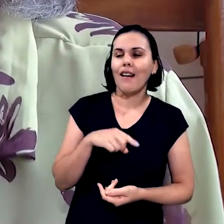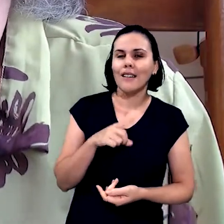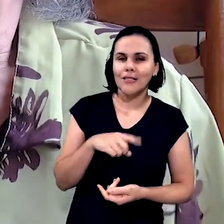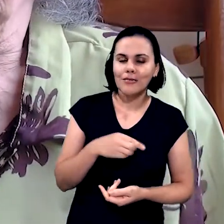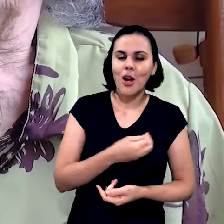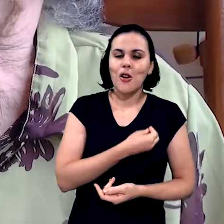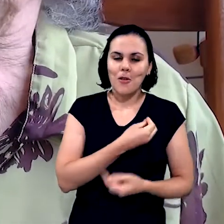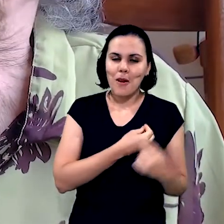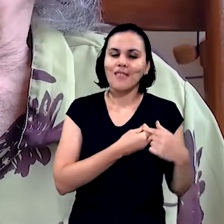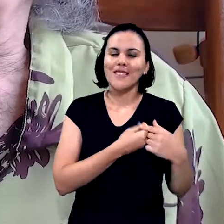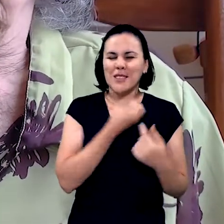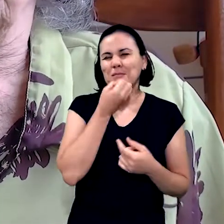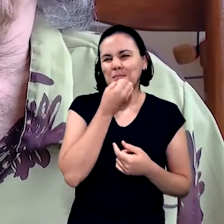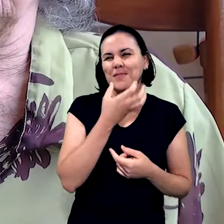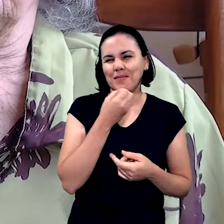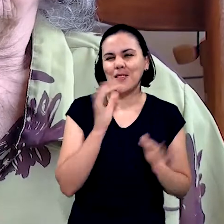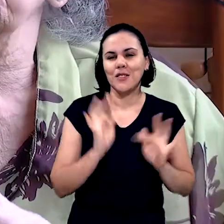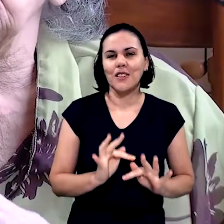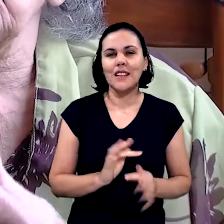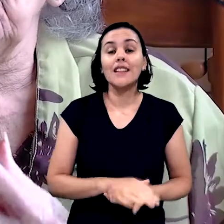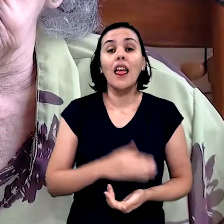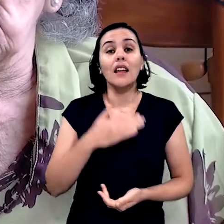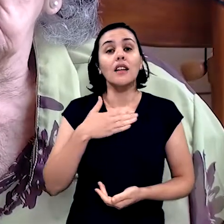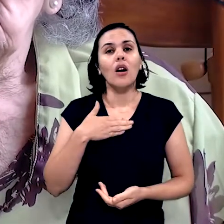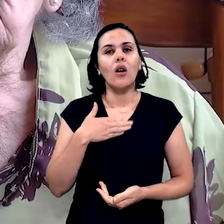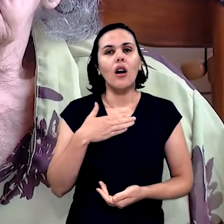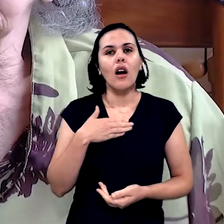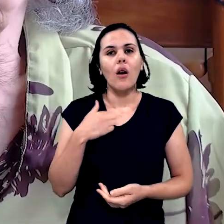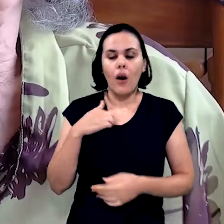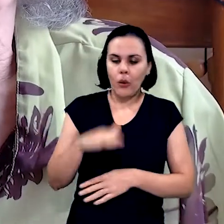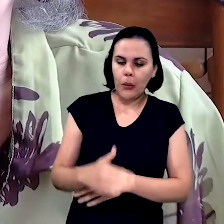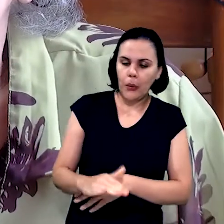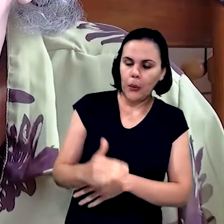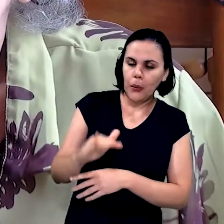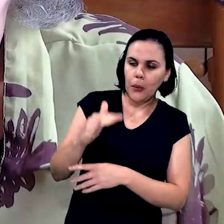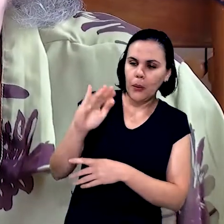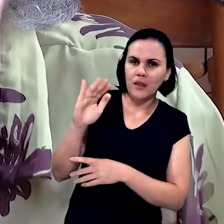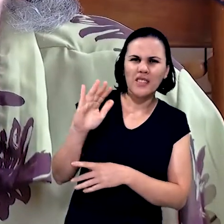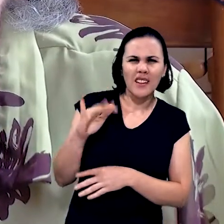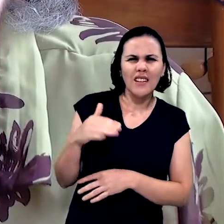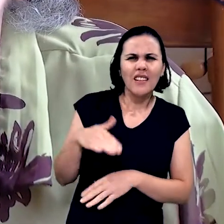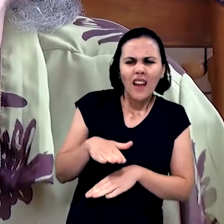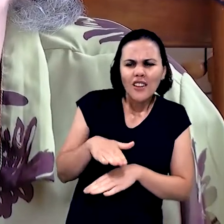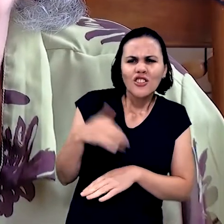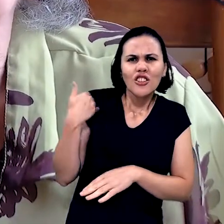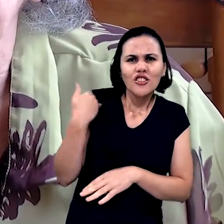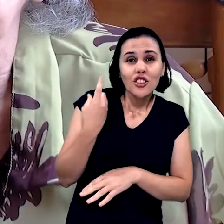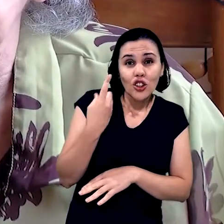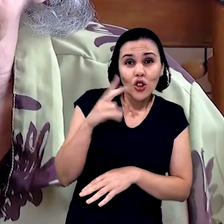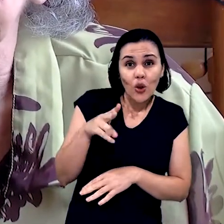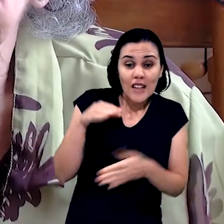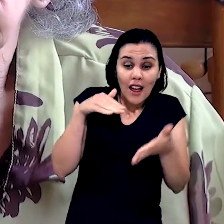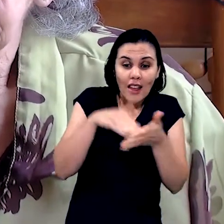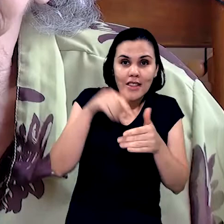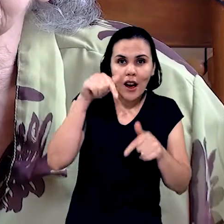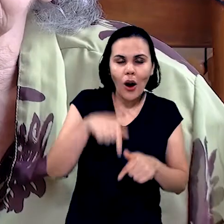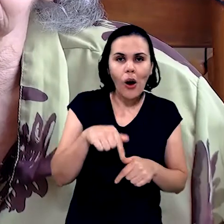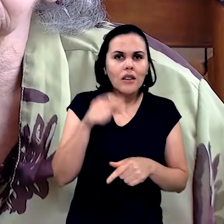é uma vida bem vivida. Então eu cresci desde 12 anos até